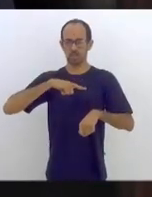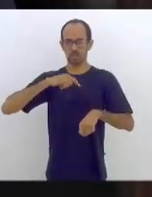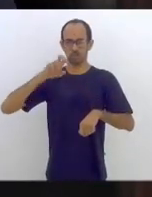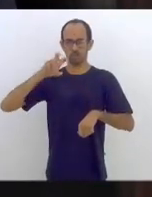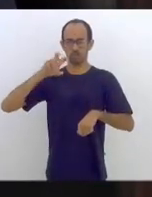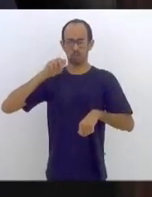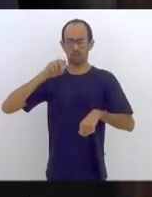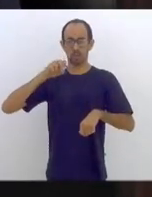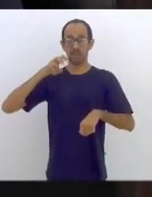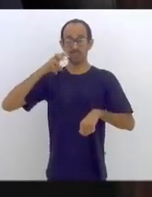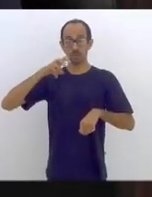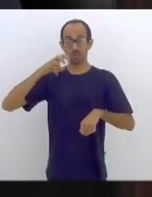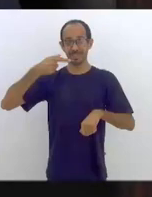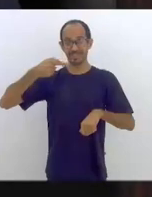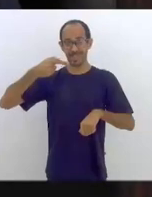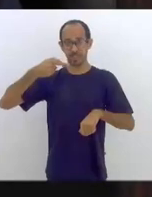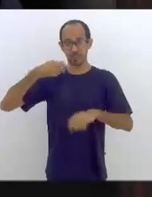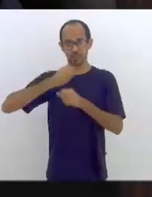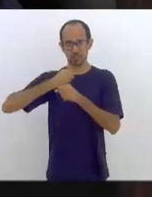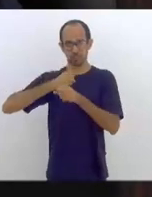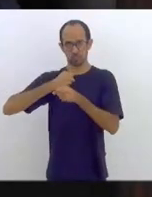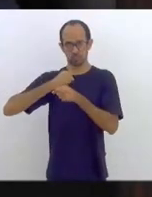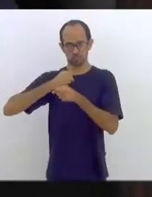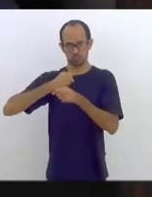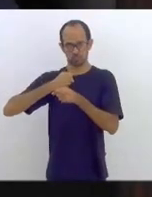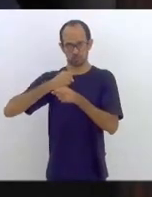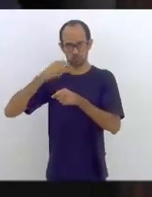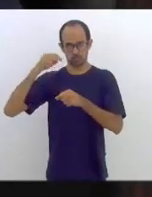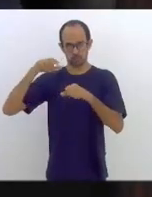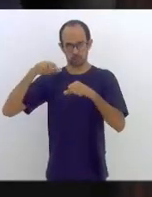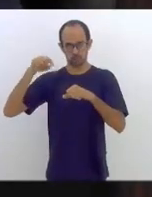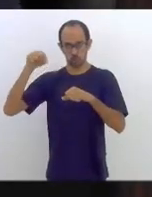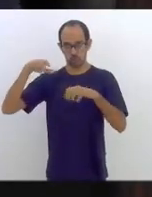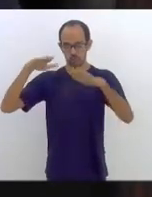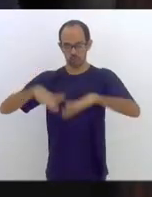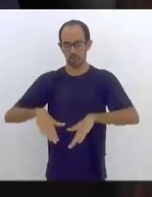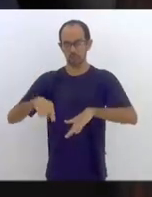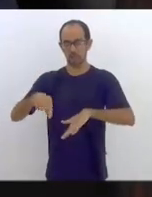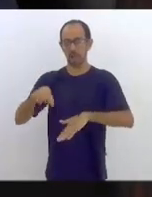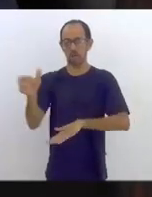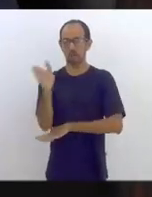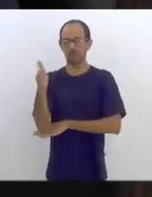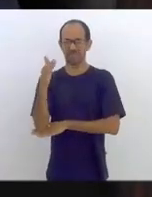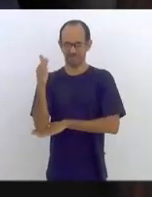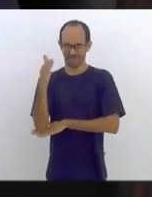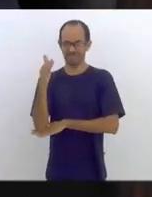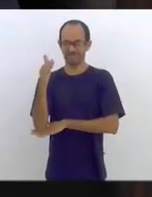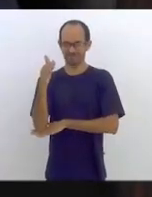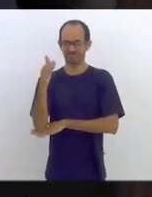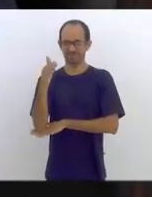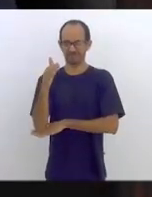57 anos. Então, nós estamos lá, marcando nossa presença.